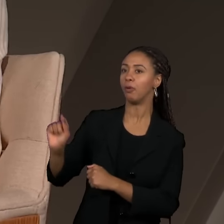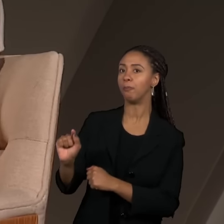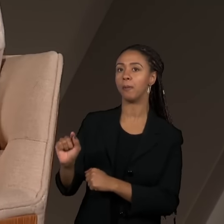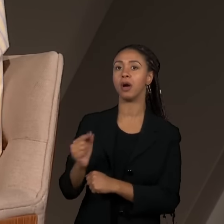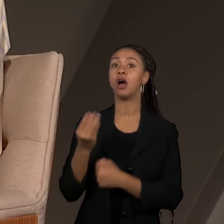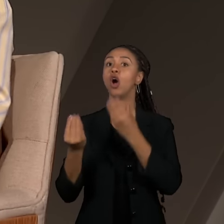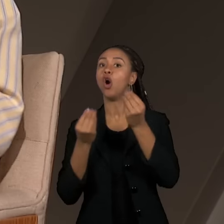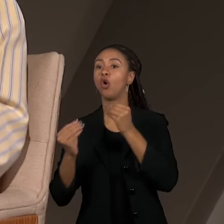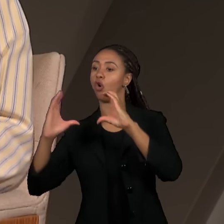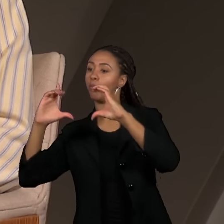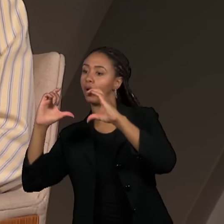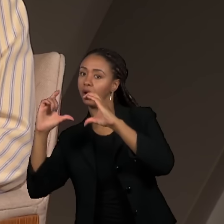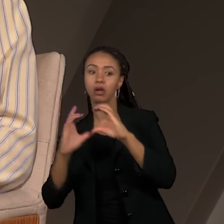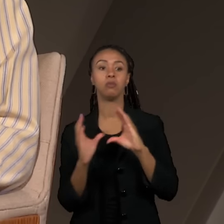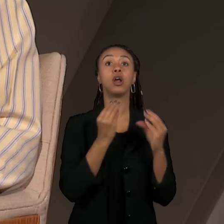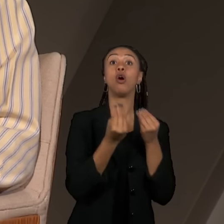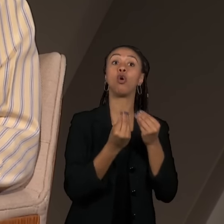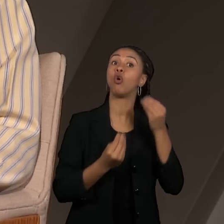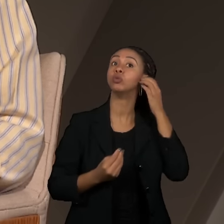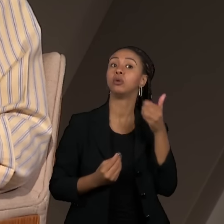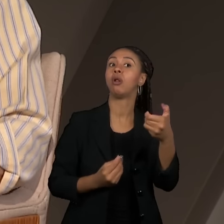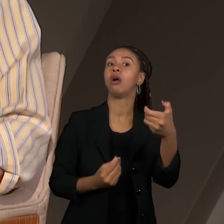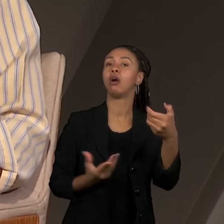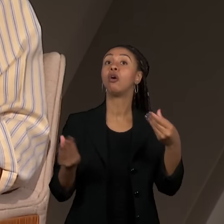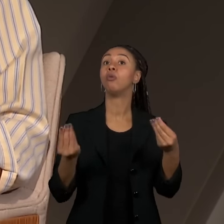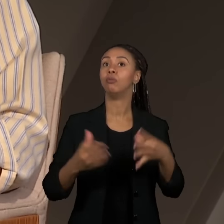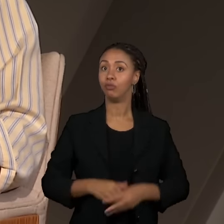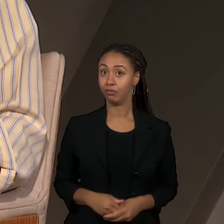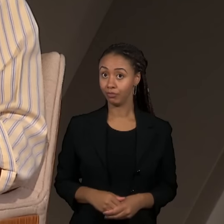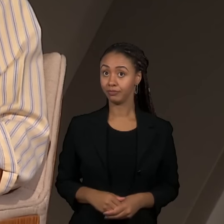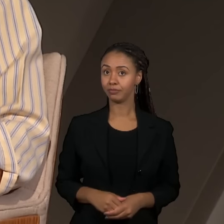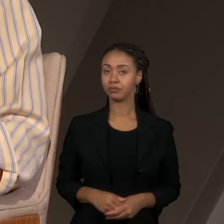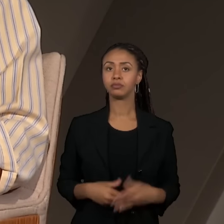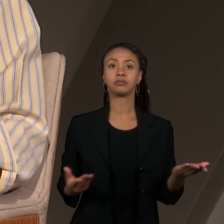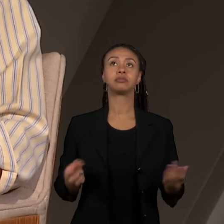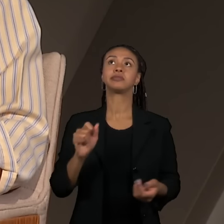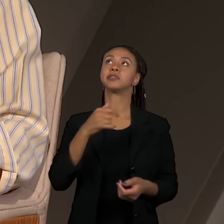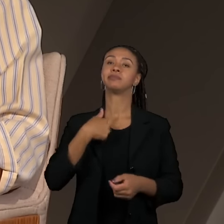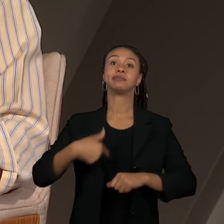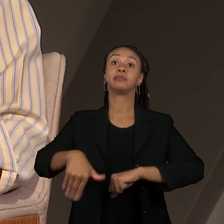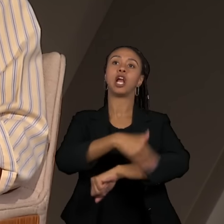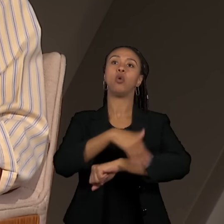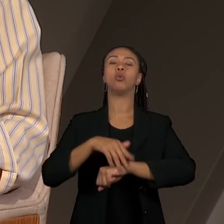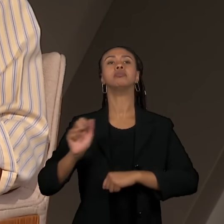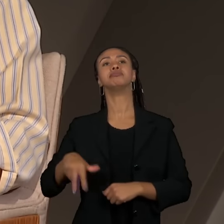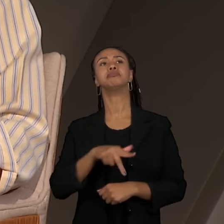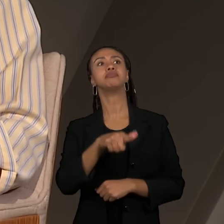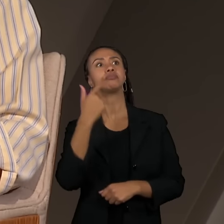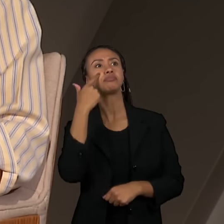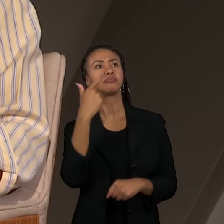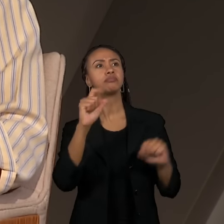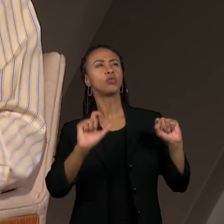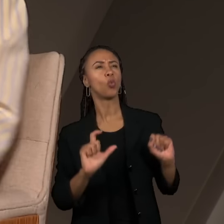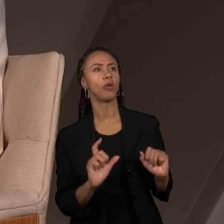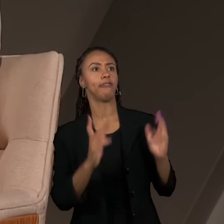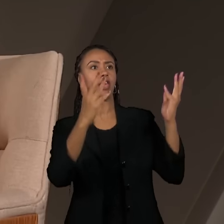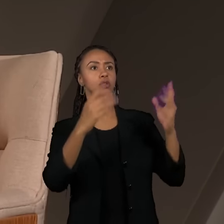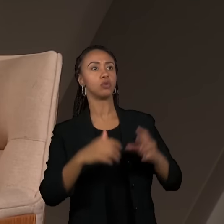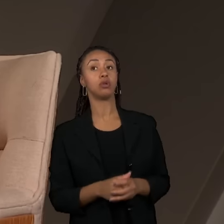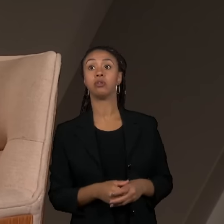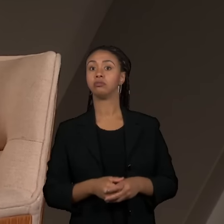câmera quando que eu uso um celular né Se eu tiver na rua aí eu vejo um super evento e eu tenho